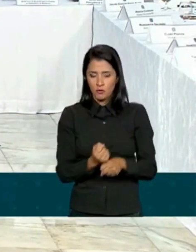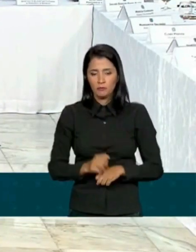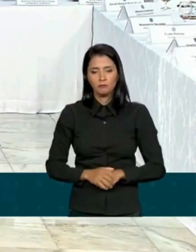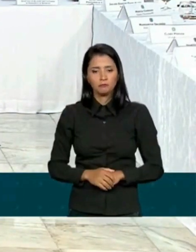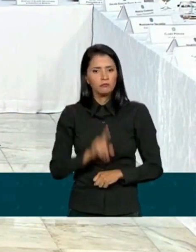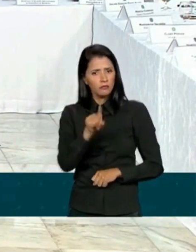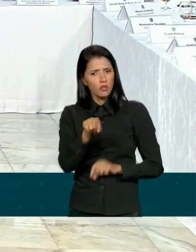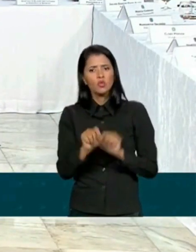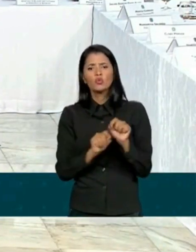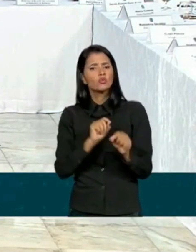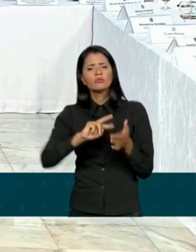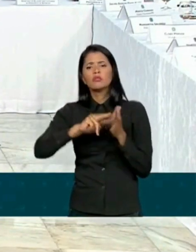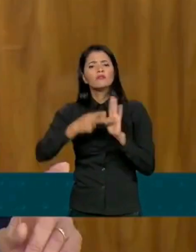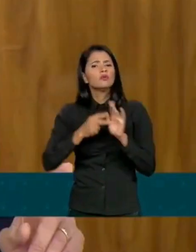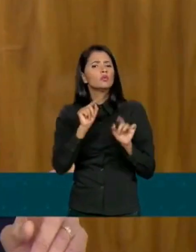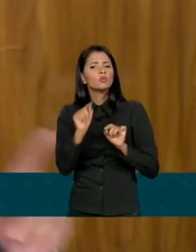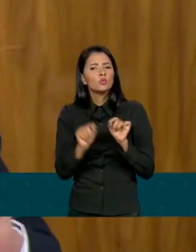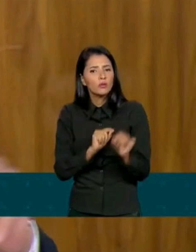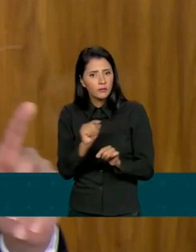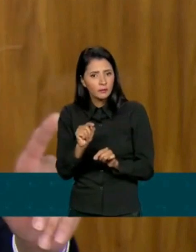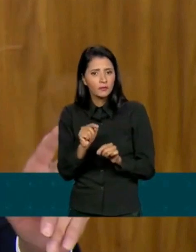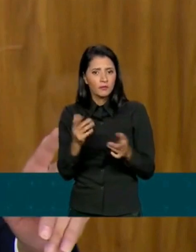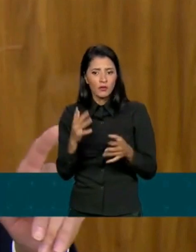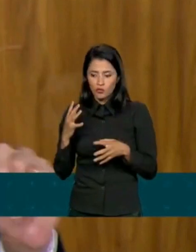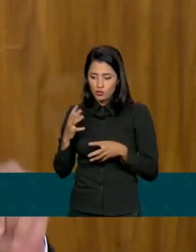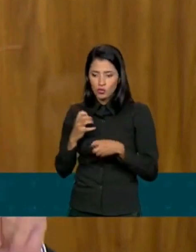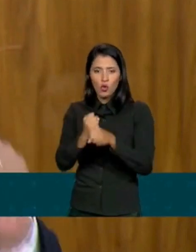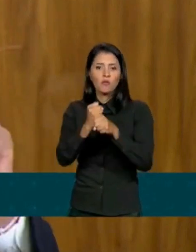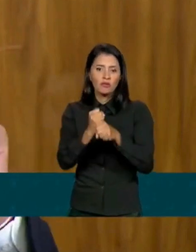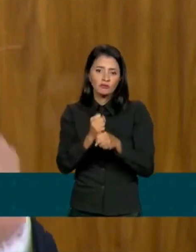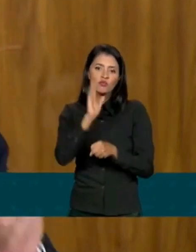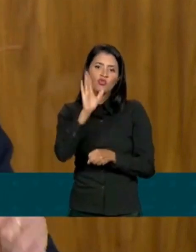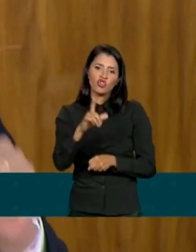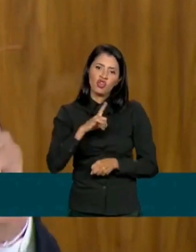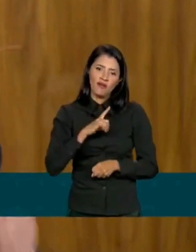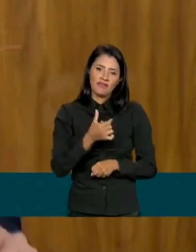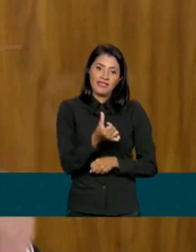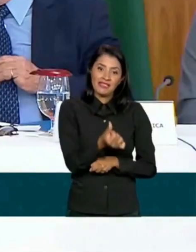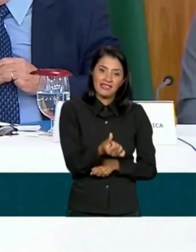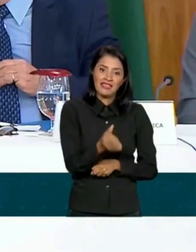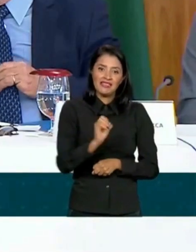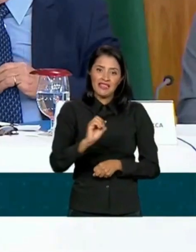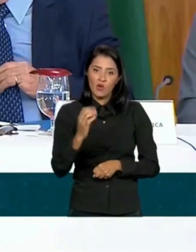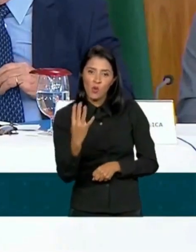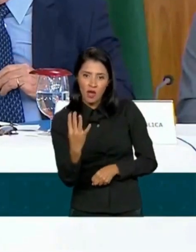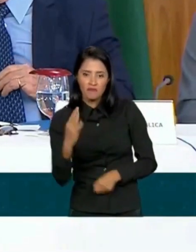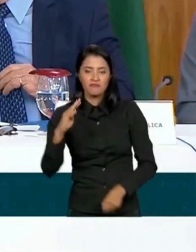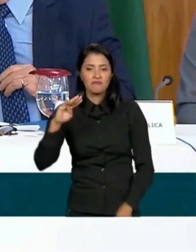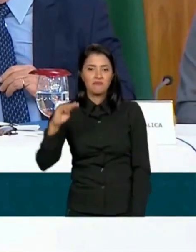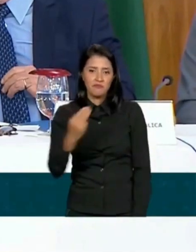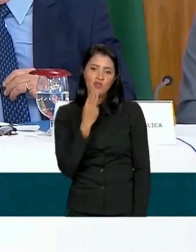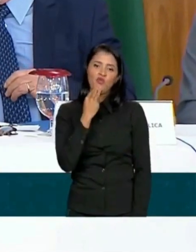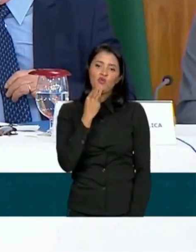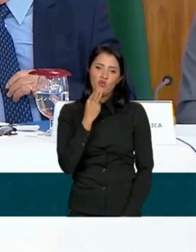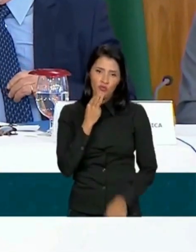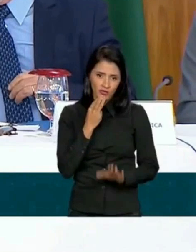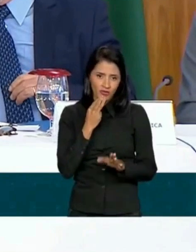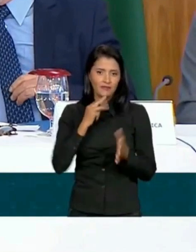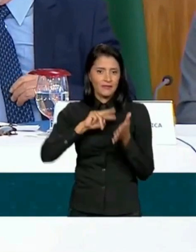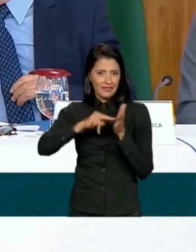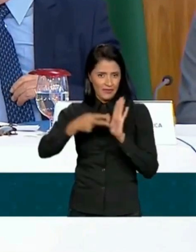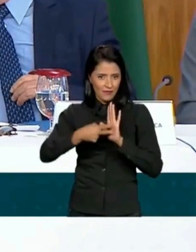Isso significa, presidente, que somando, nós já estamos com 604 milhões, isso significa